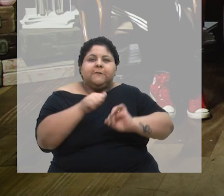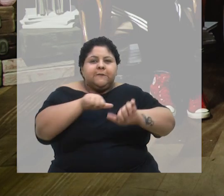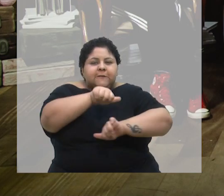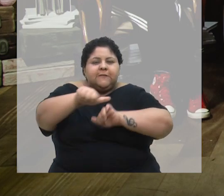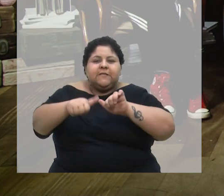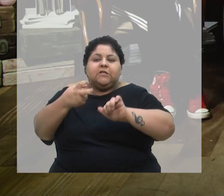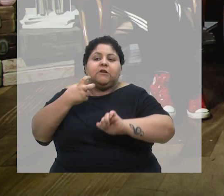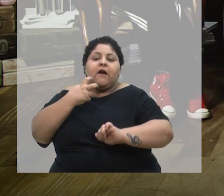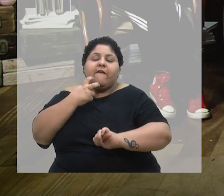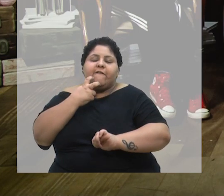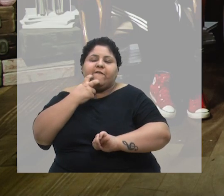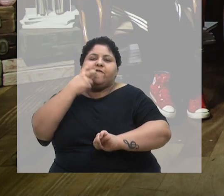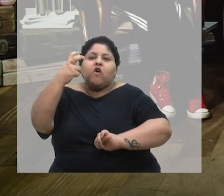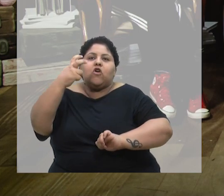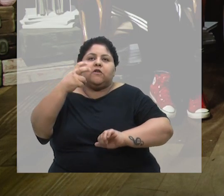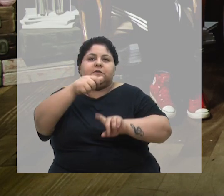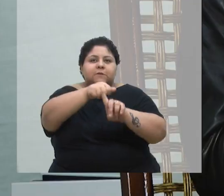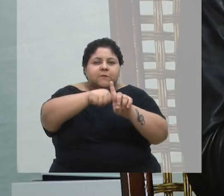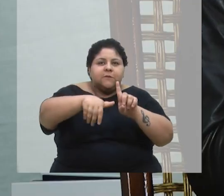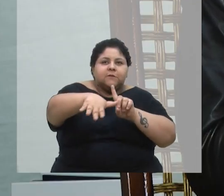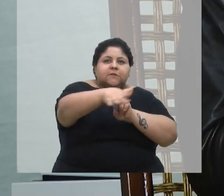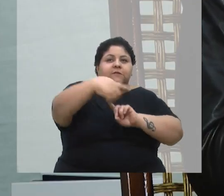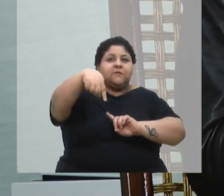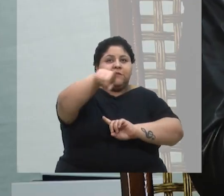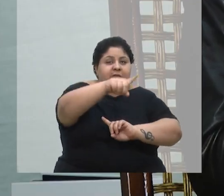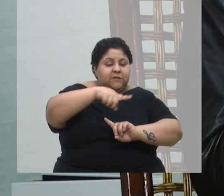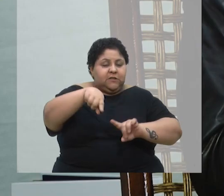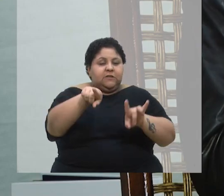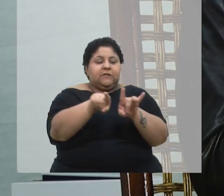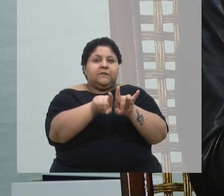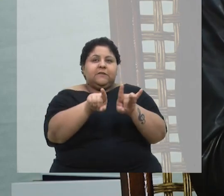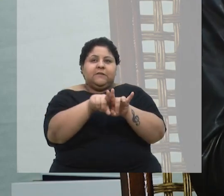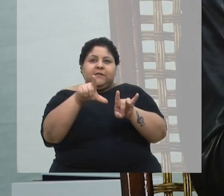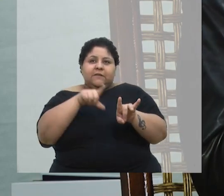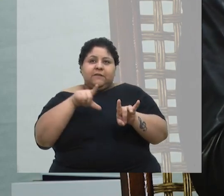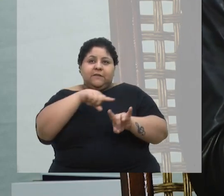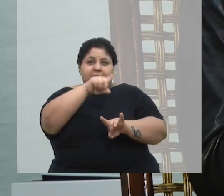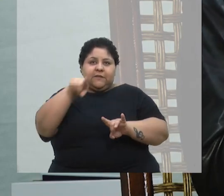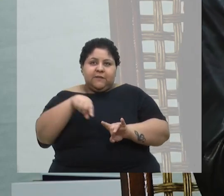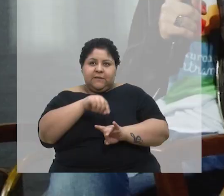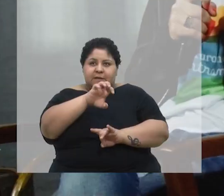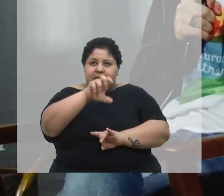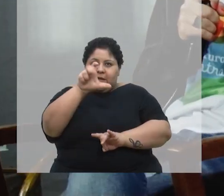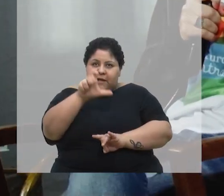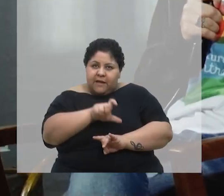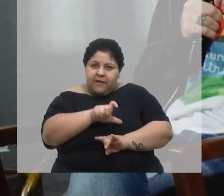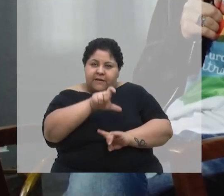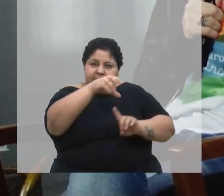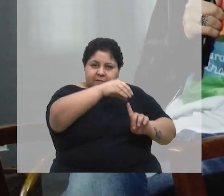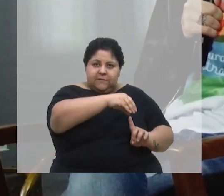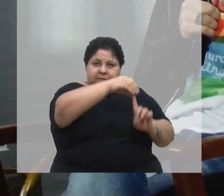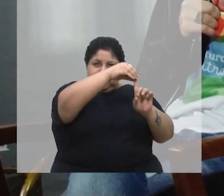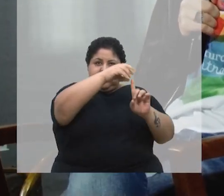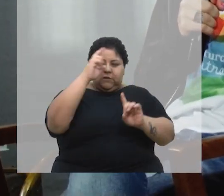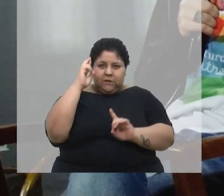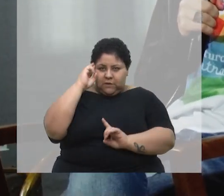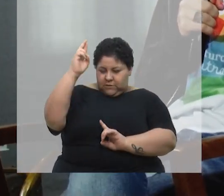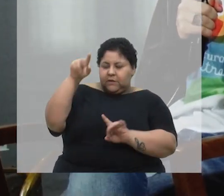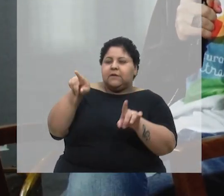sejam a voz da sociedade, né? A gente, inclusive, tem a nossa ex-patrona, que é